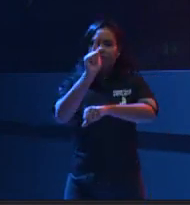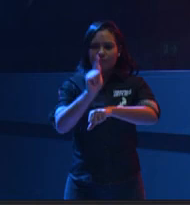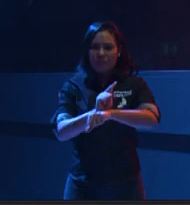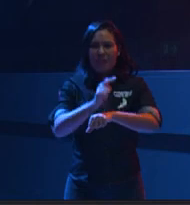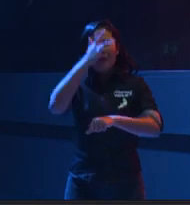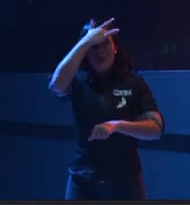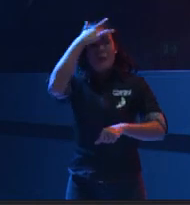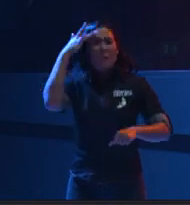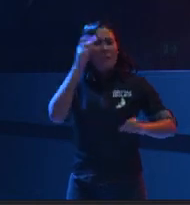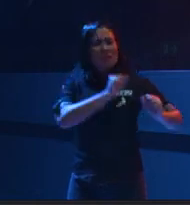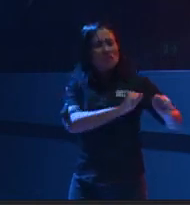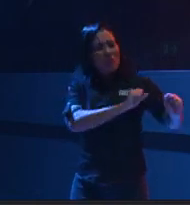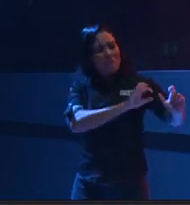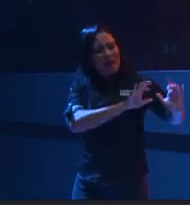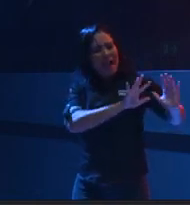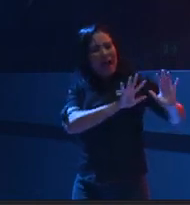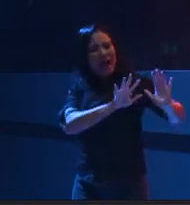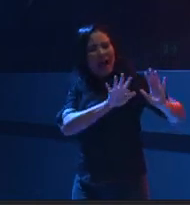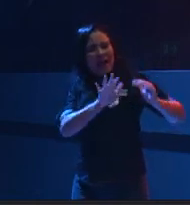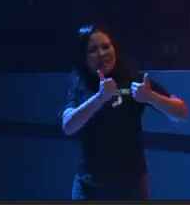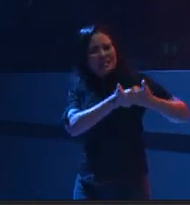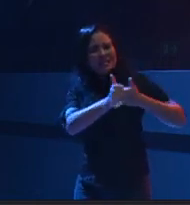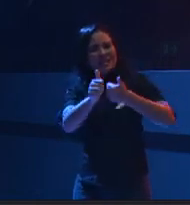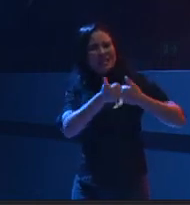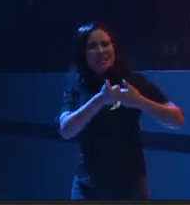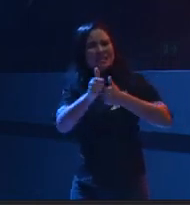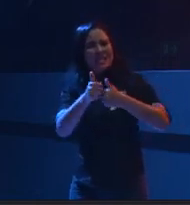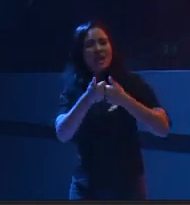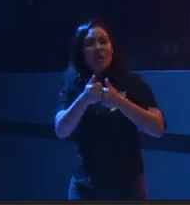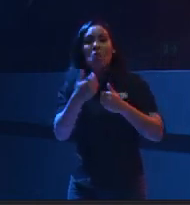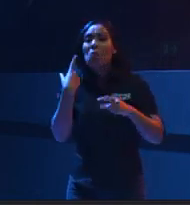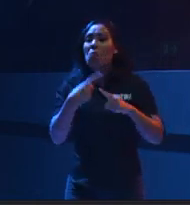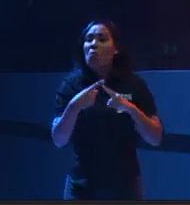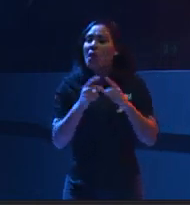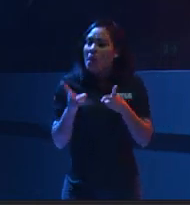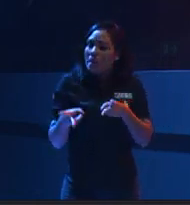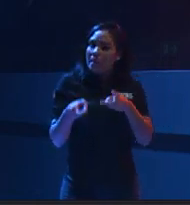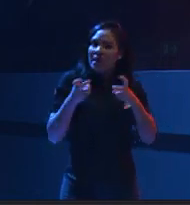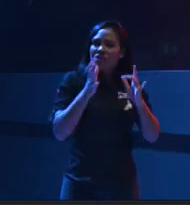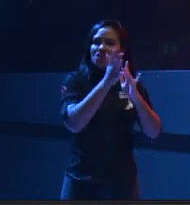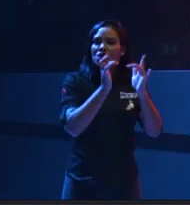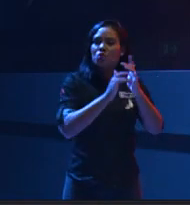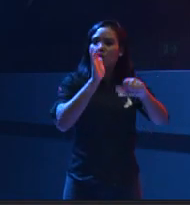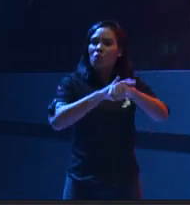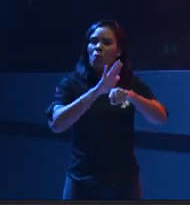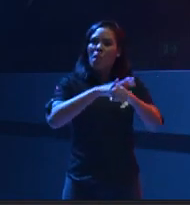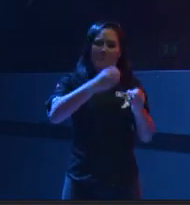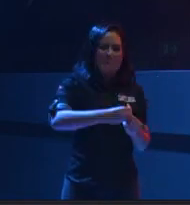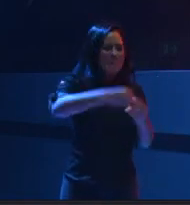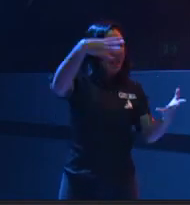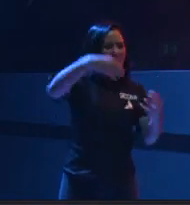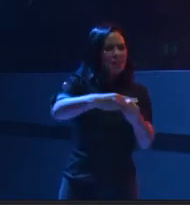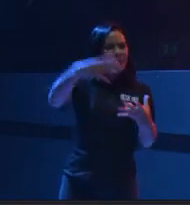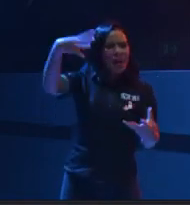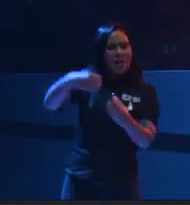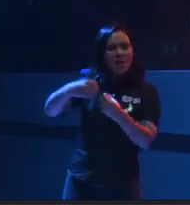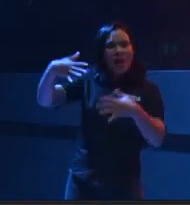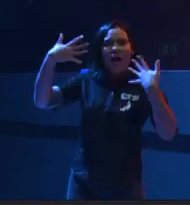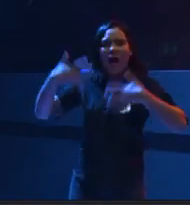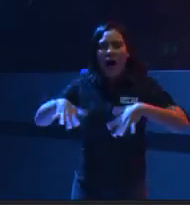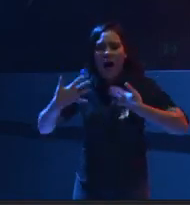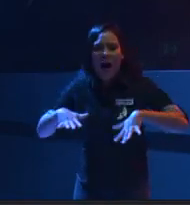segui-lo porque vira os sinais miraculosos que ele tinha realizado